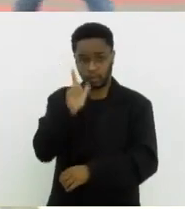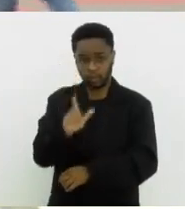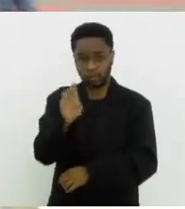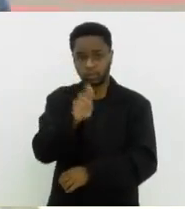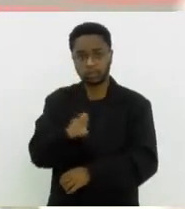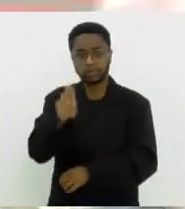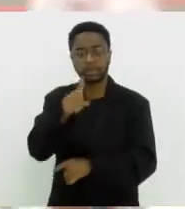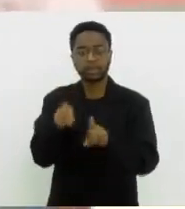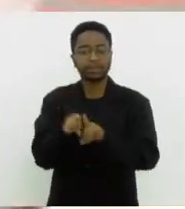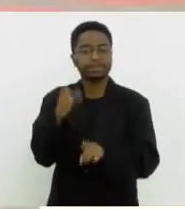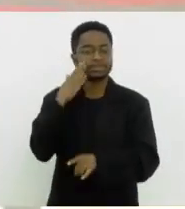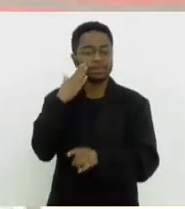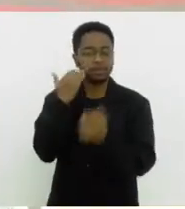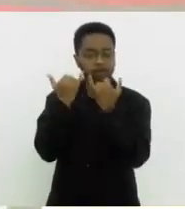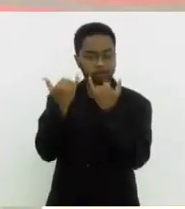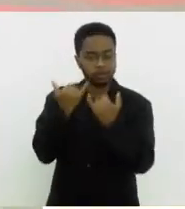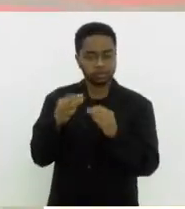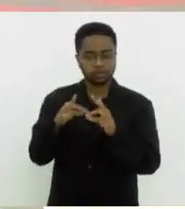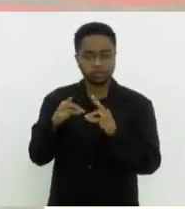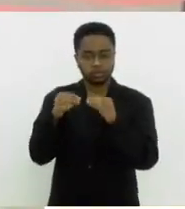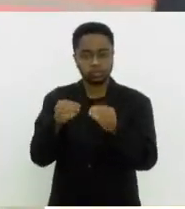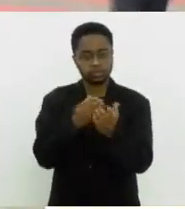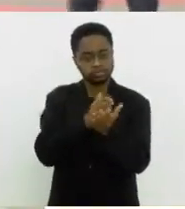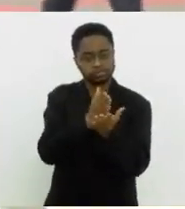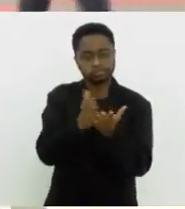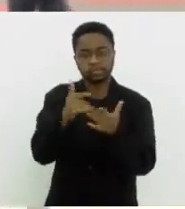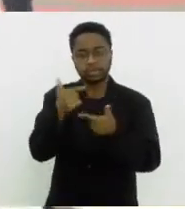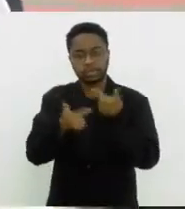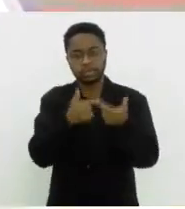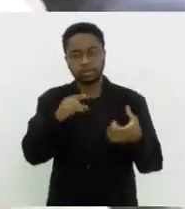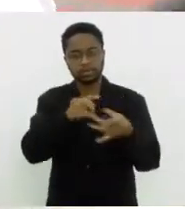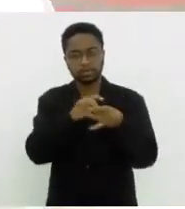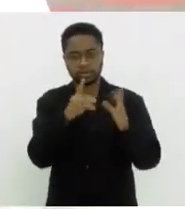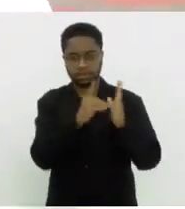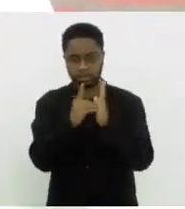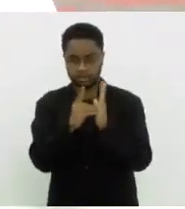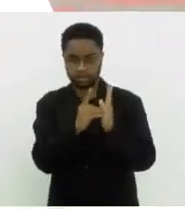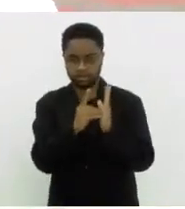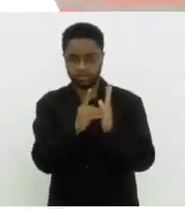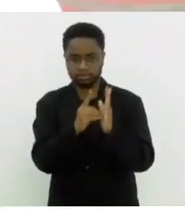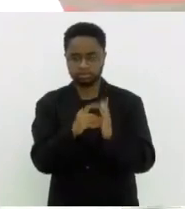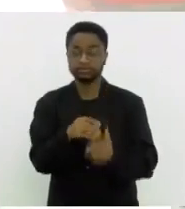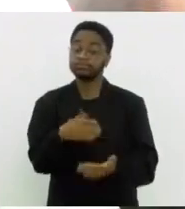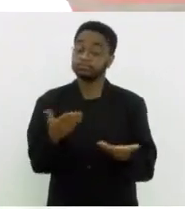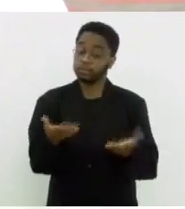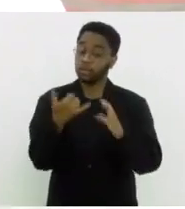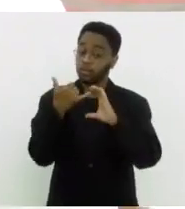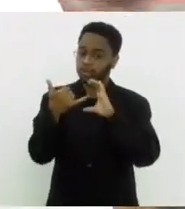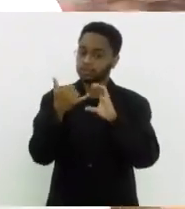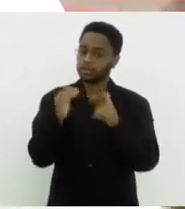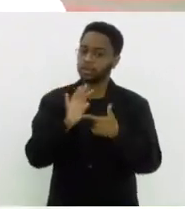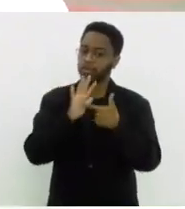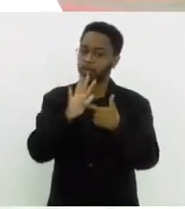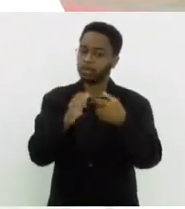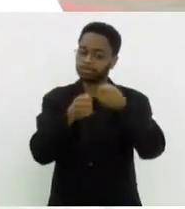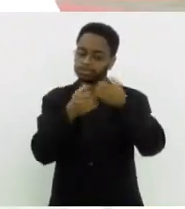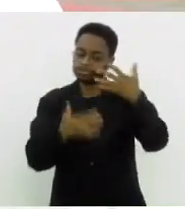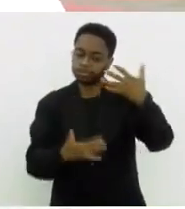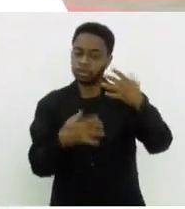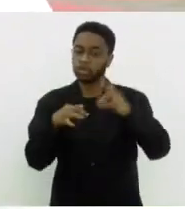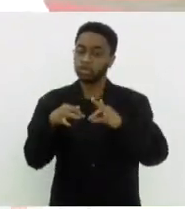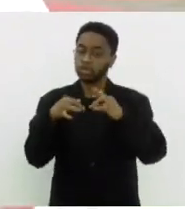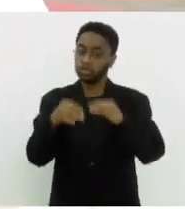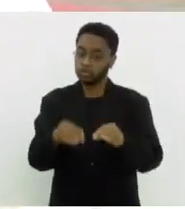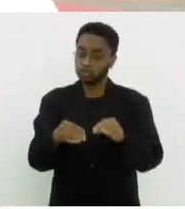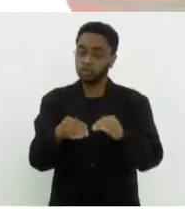saber mais informações sobre todos os serviços oferecidos pelo Detran? Olha, O WhatsApp vai te dar informações sobre todos os serviços